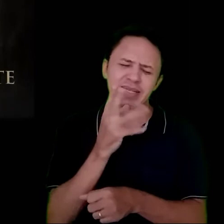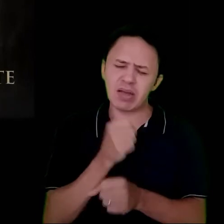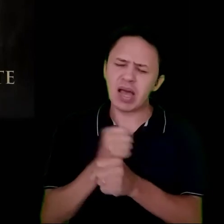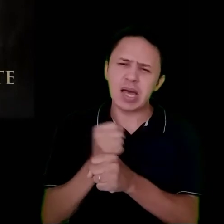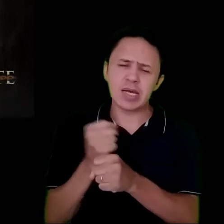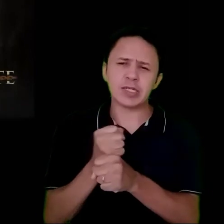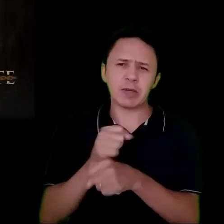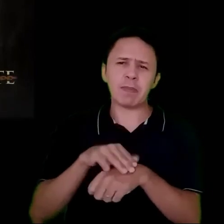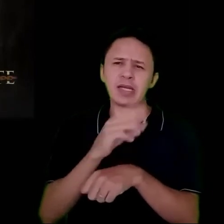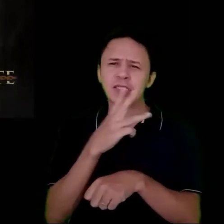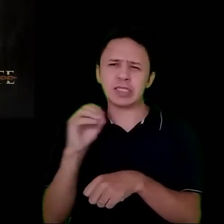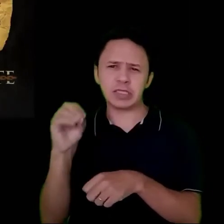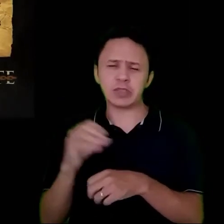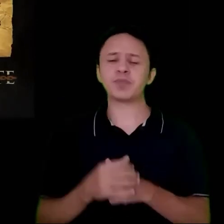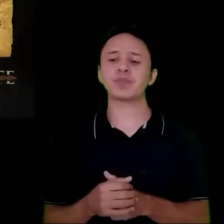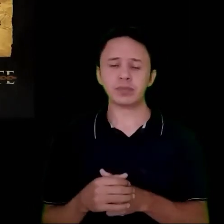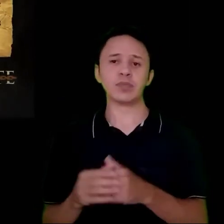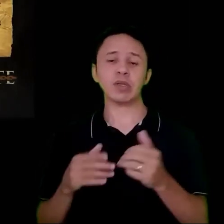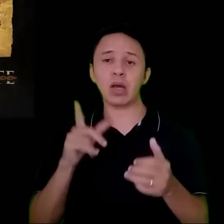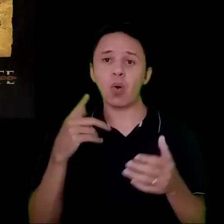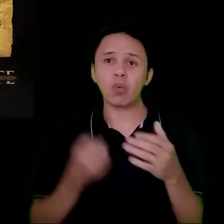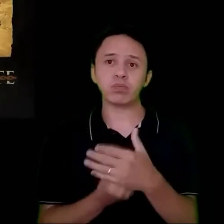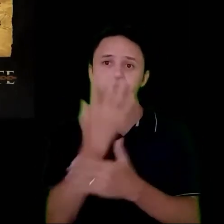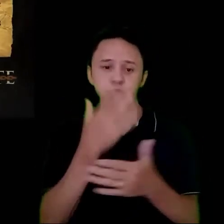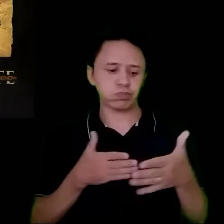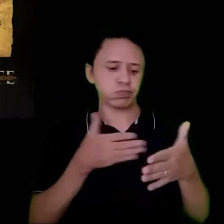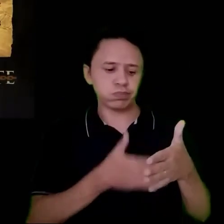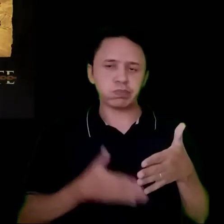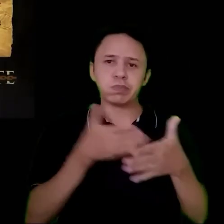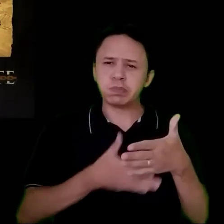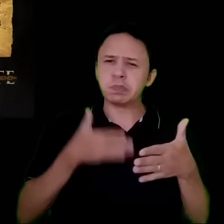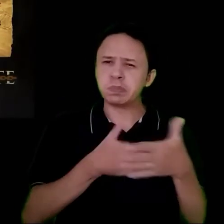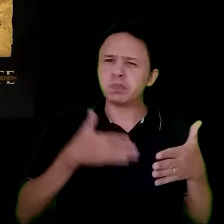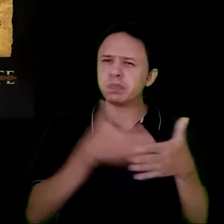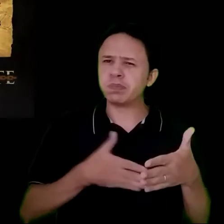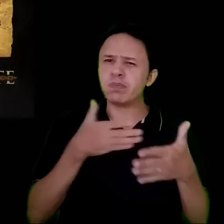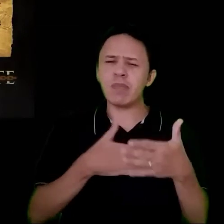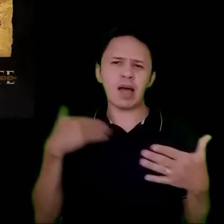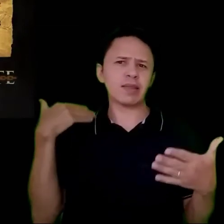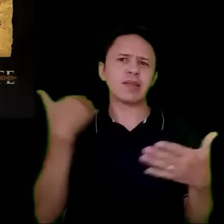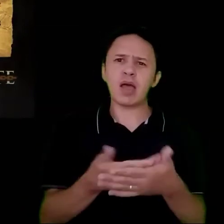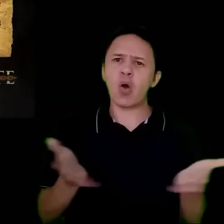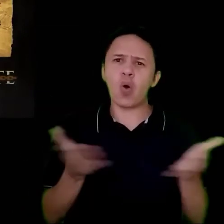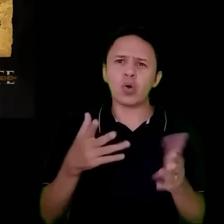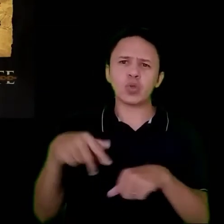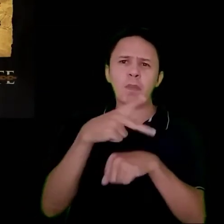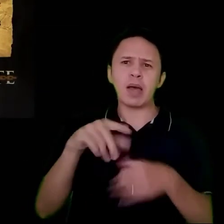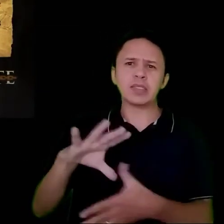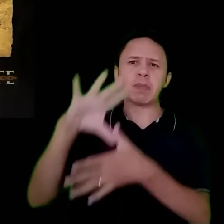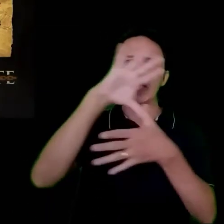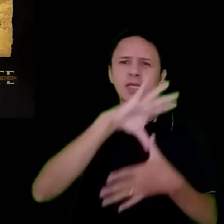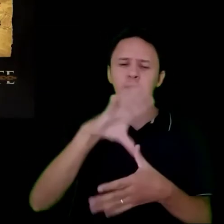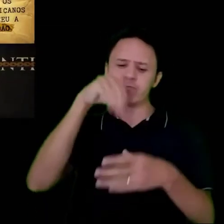anos, e esse componente étnico da escravidão cria uma série de barreiras e efeitos nocivos vistos até hoje em todos os países americanos